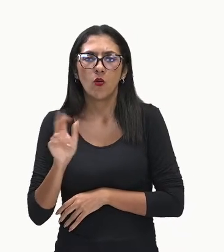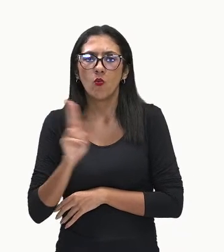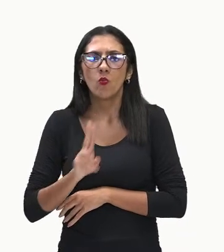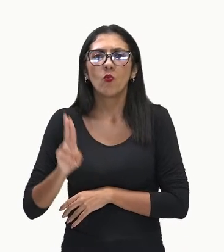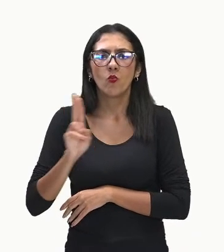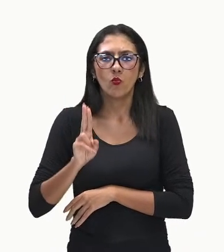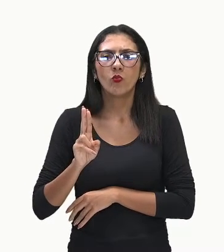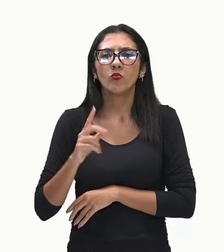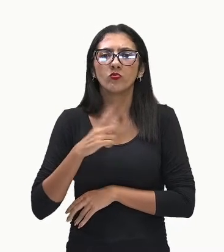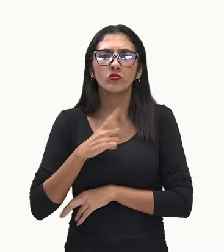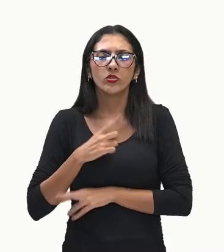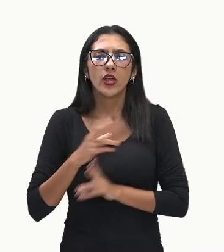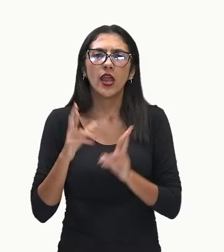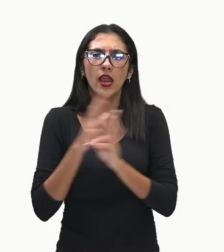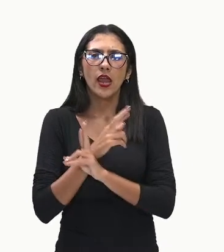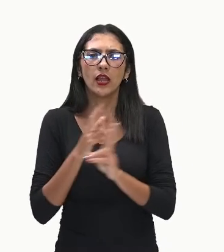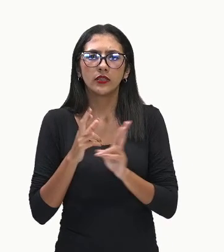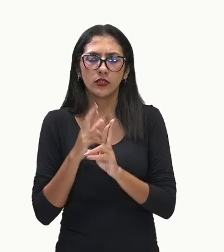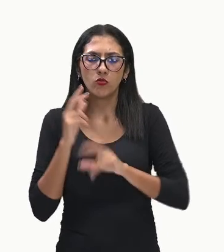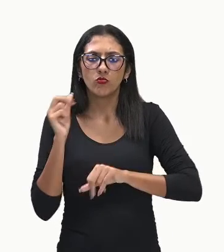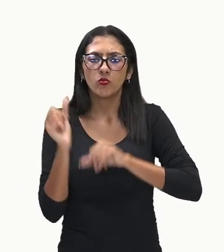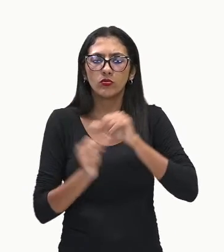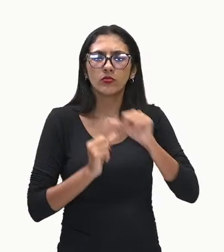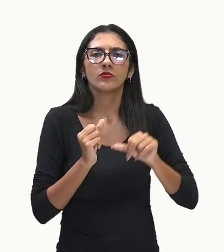à quantidade de água consumida por ela.